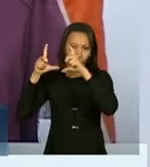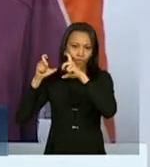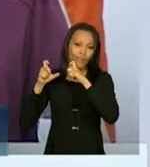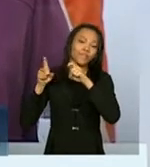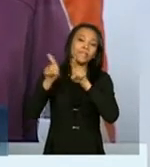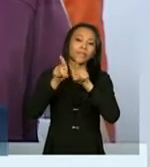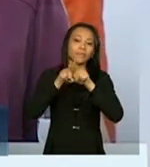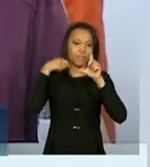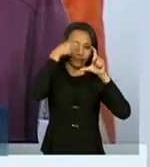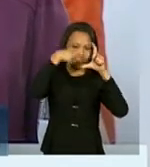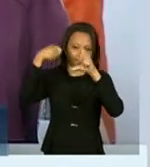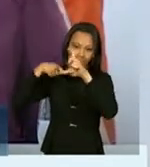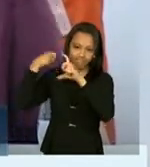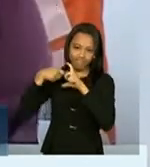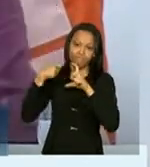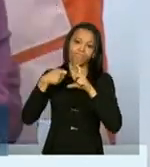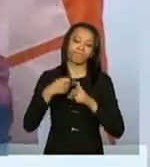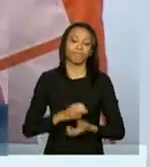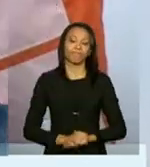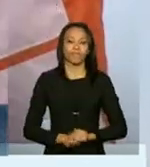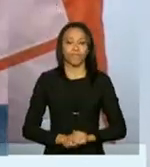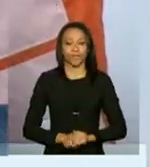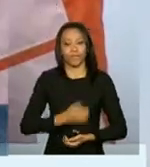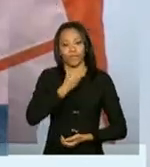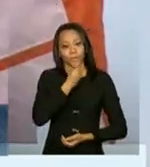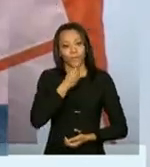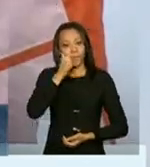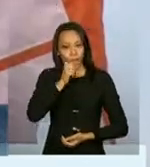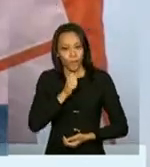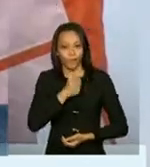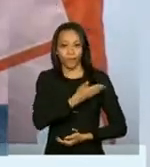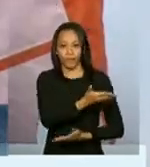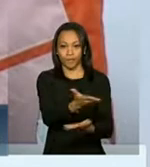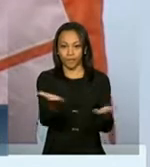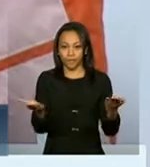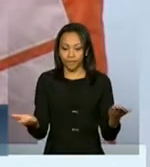e cinegrafistas. Senhoras e senhores,